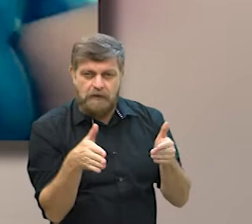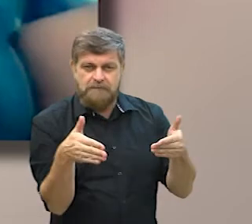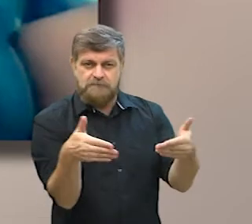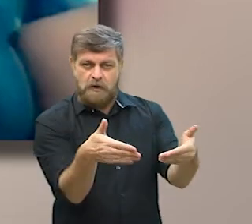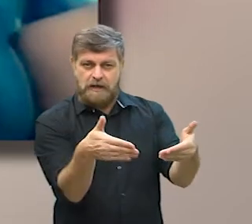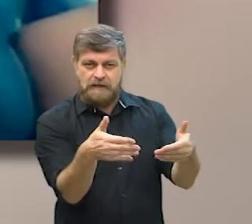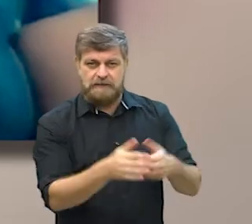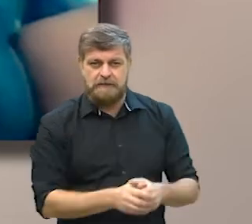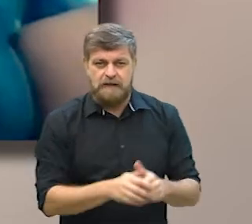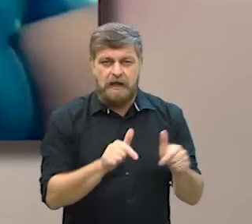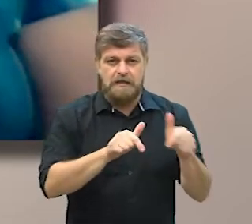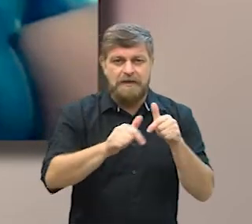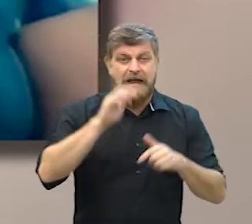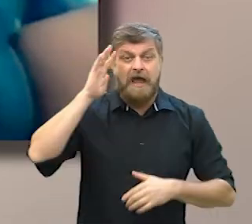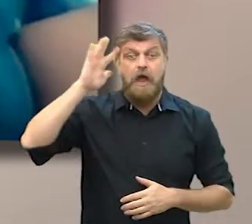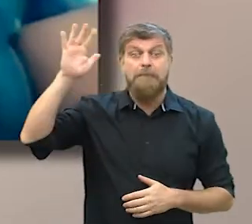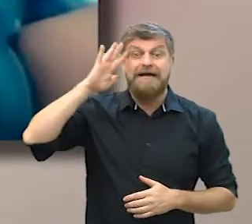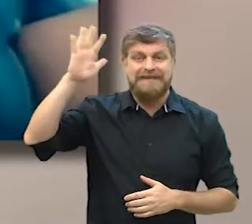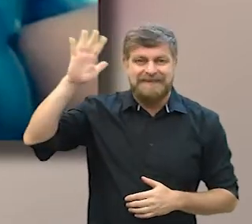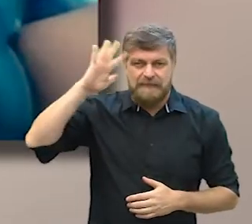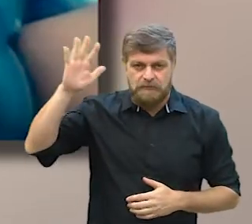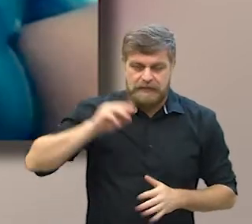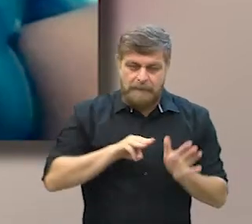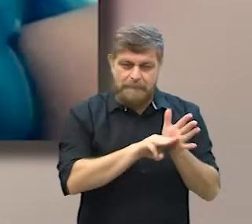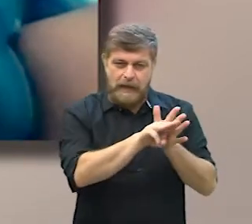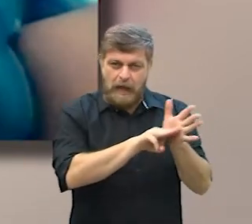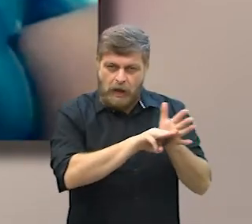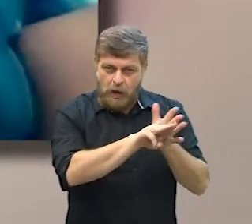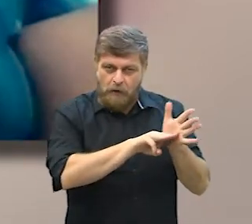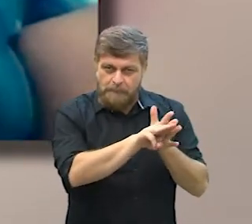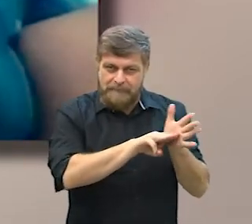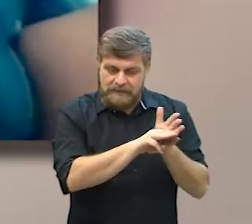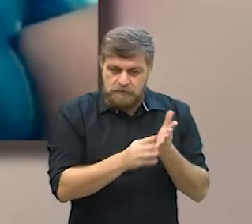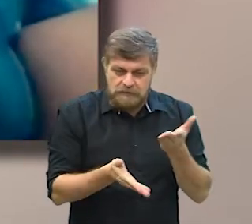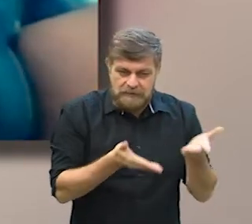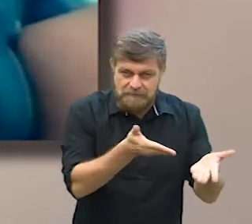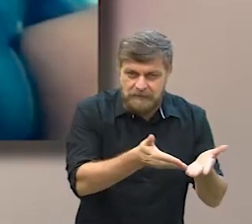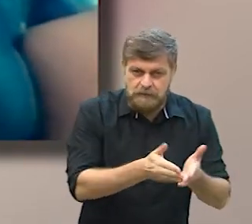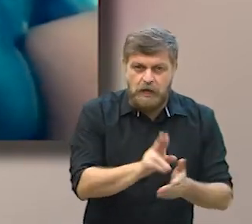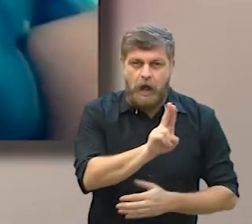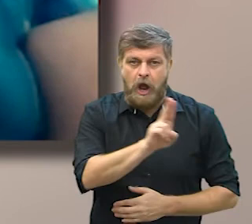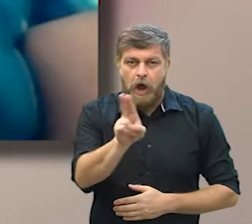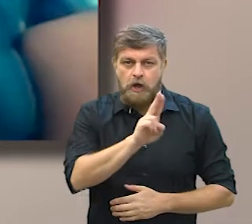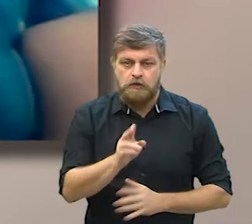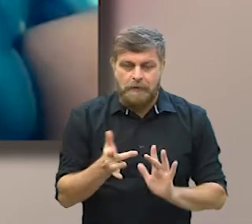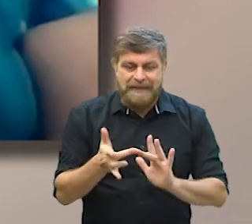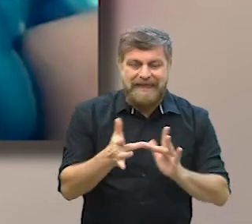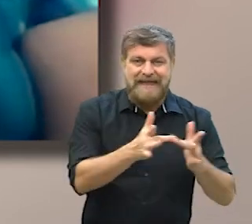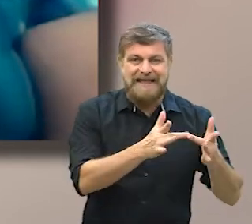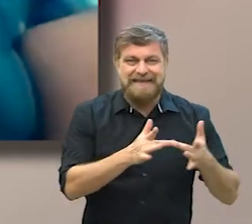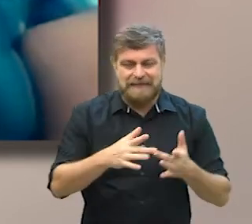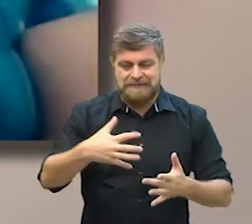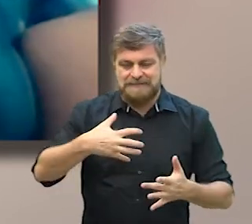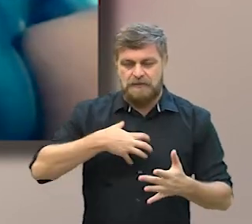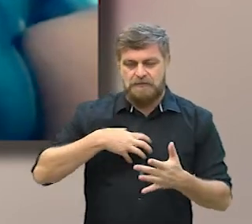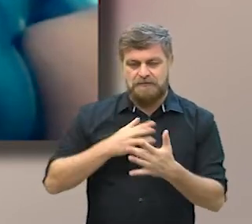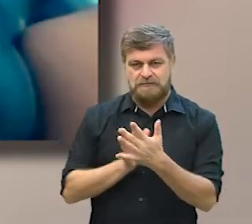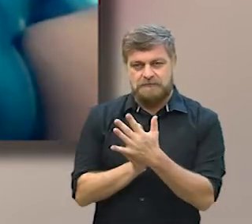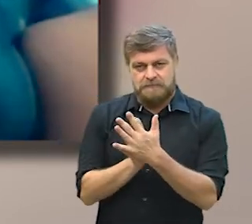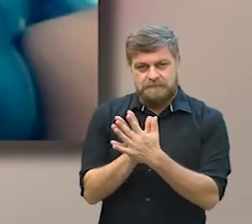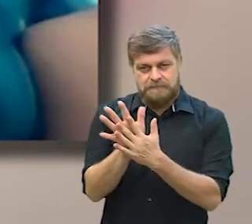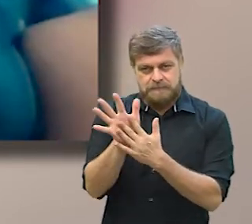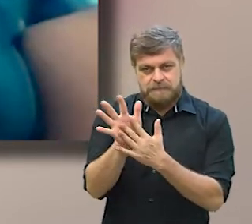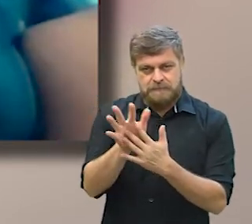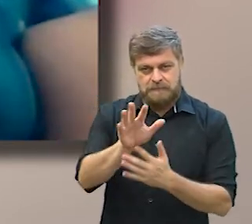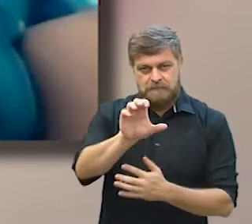que é uma teoria, mas também é uma metodologia de tratamento, que é a integração sensorial. Por